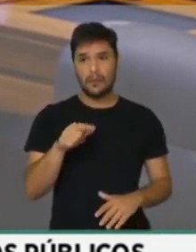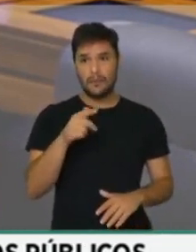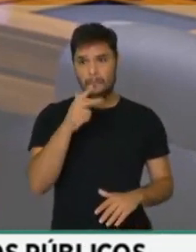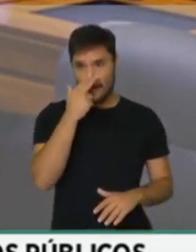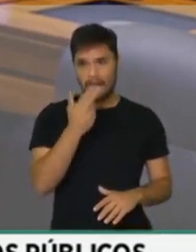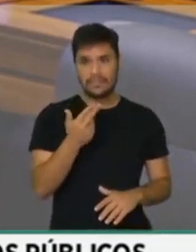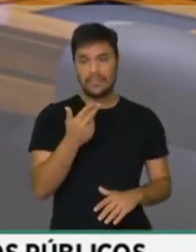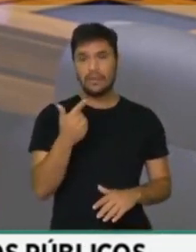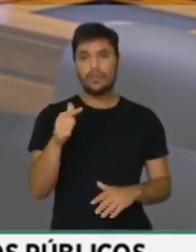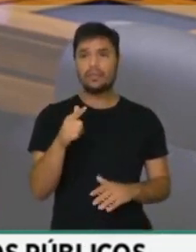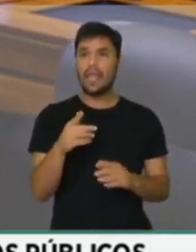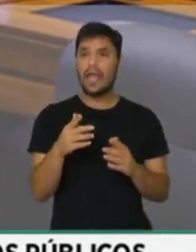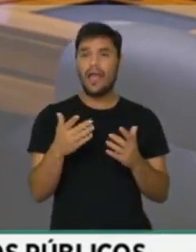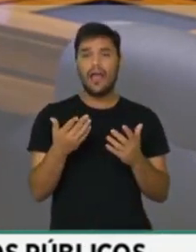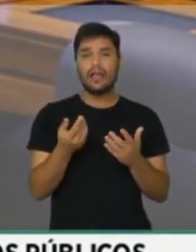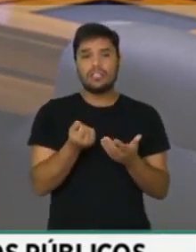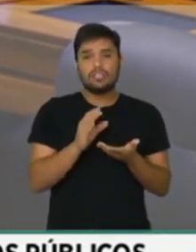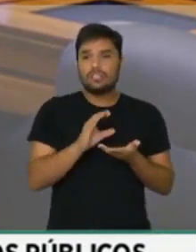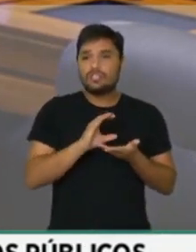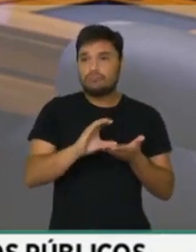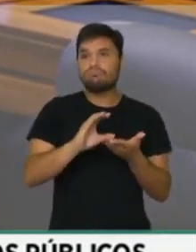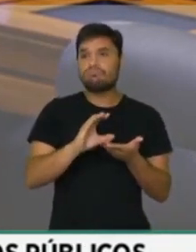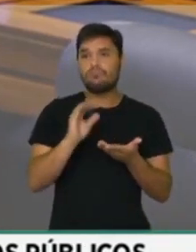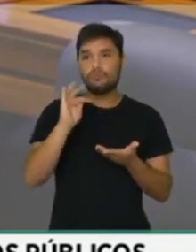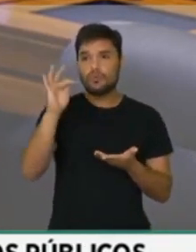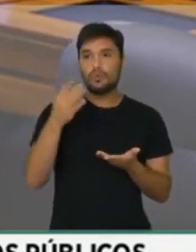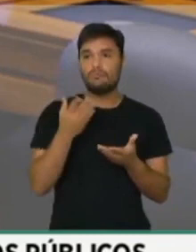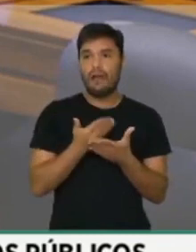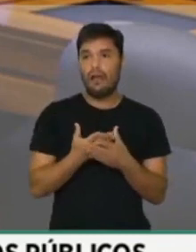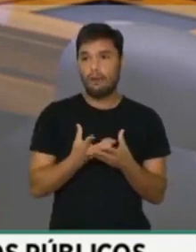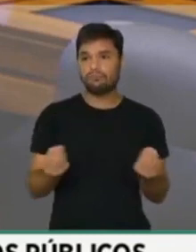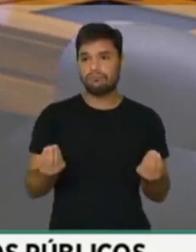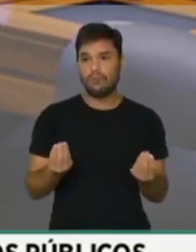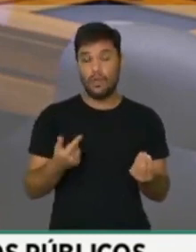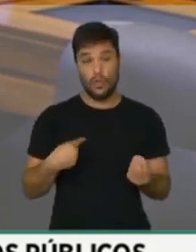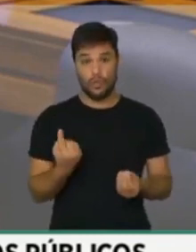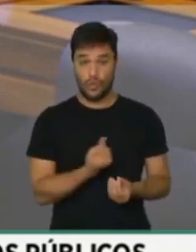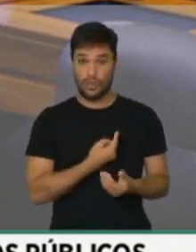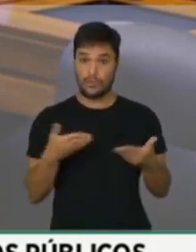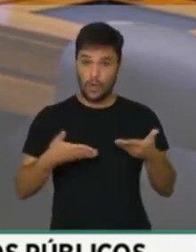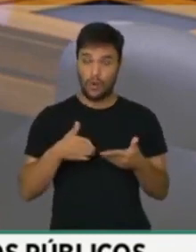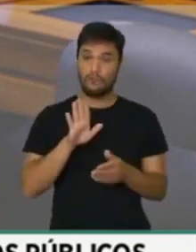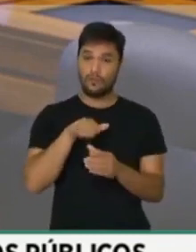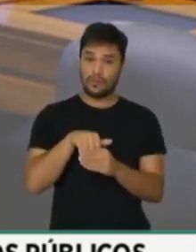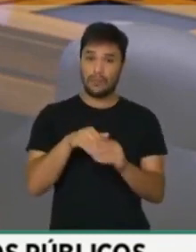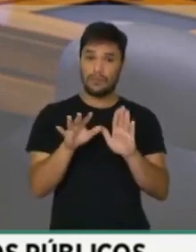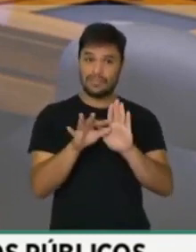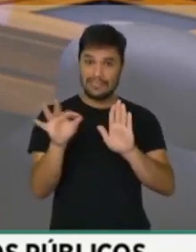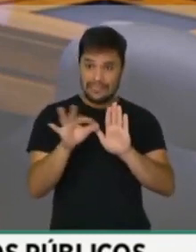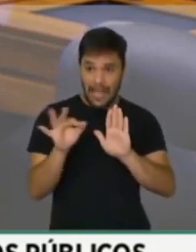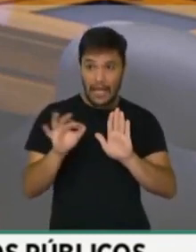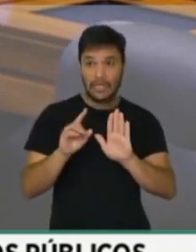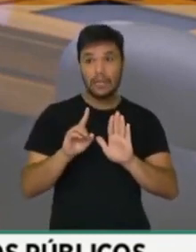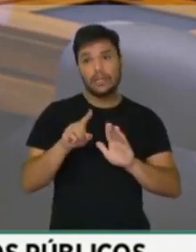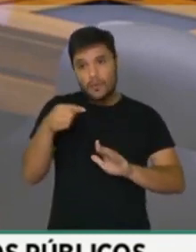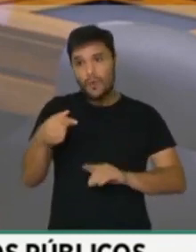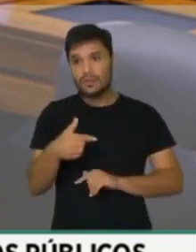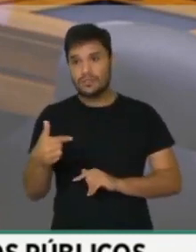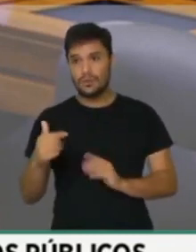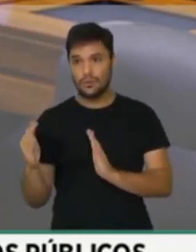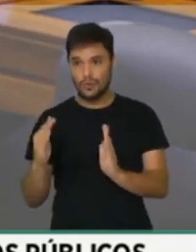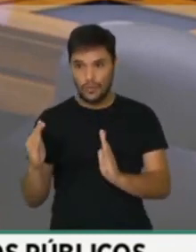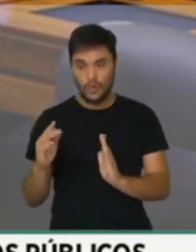mesmo recursos para dar o auxílio emergencial. Nós estamos votando um destaque após o segundo turno para